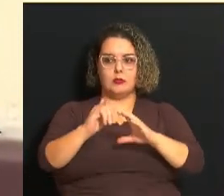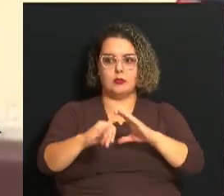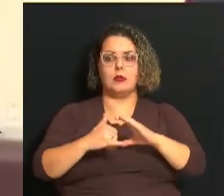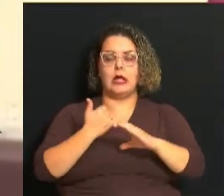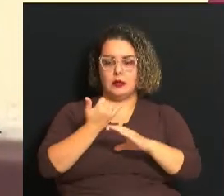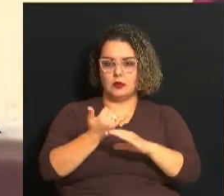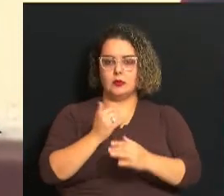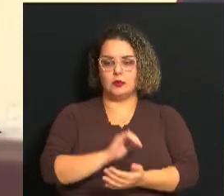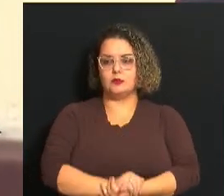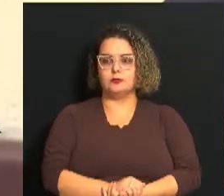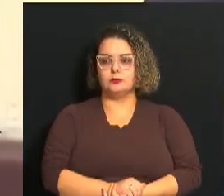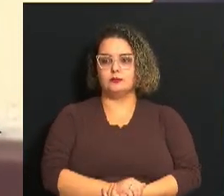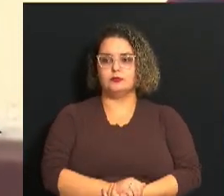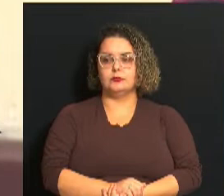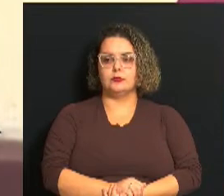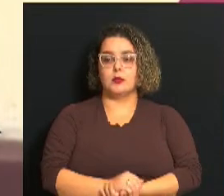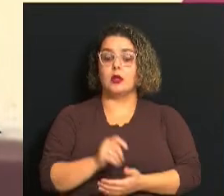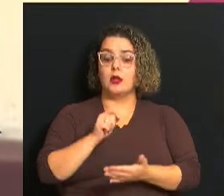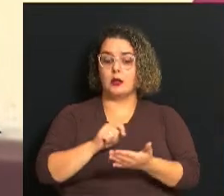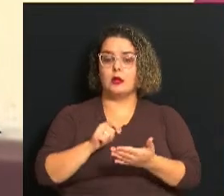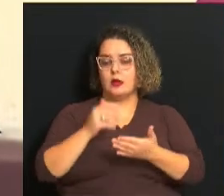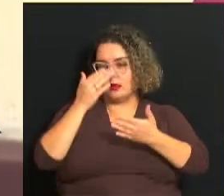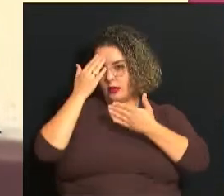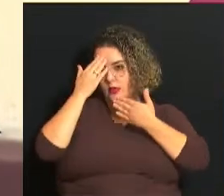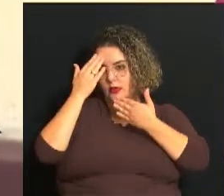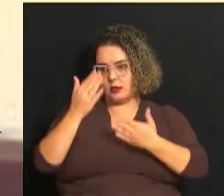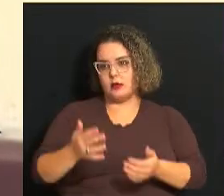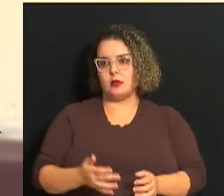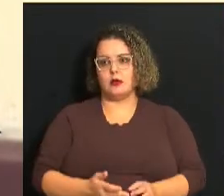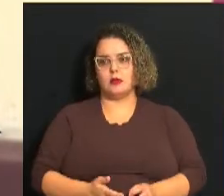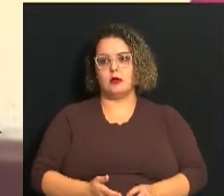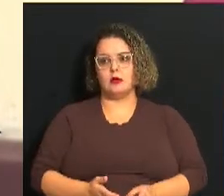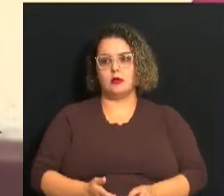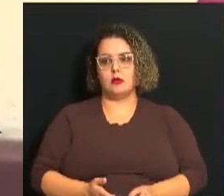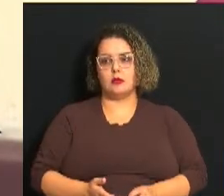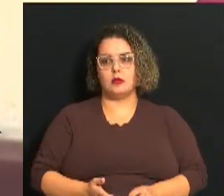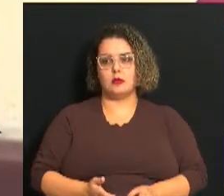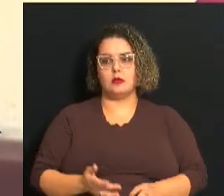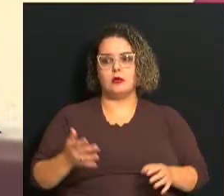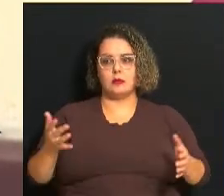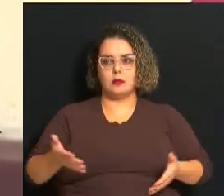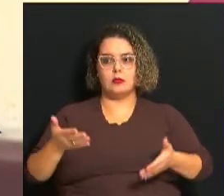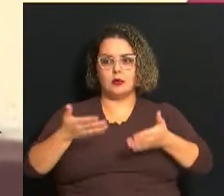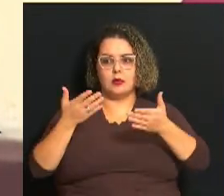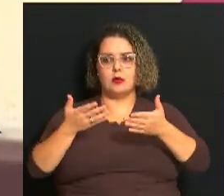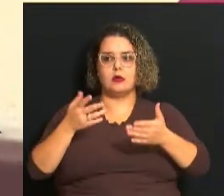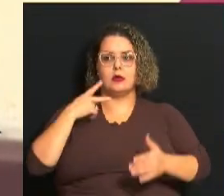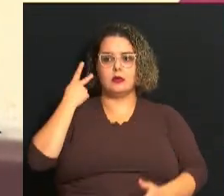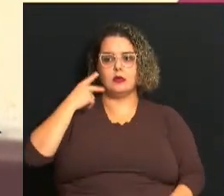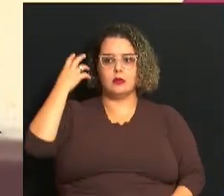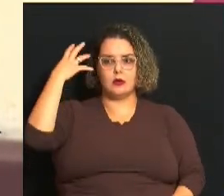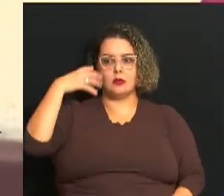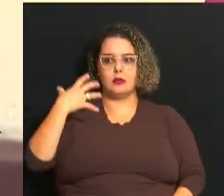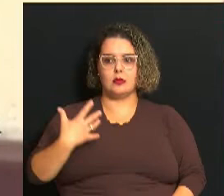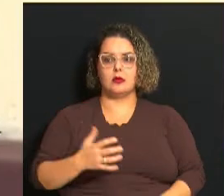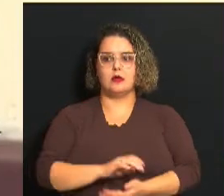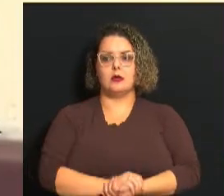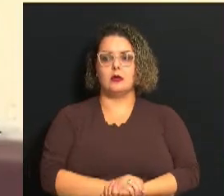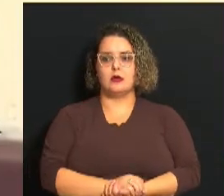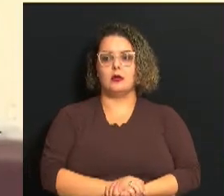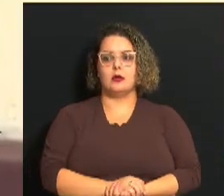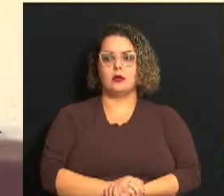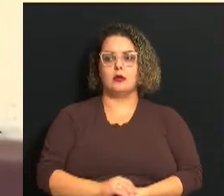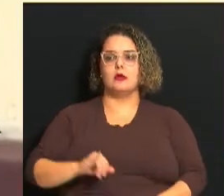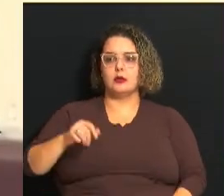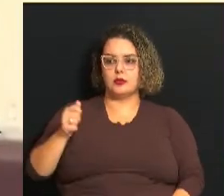e ela escreve assim muito obrigada pela iniciativa da vereadora Guida Jandira vai